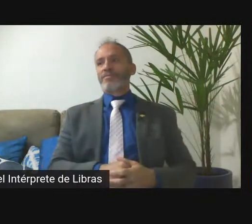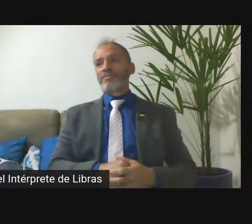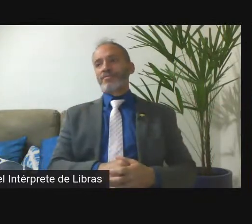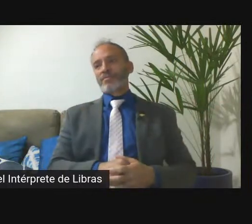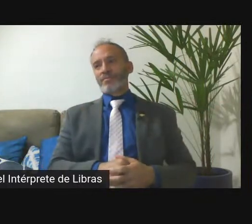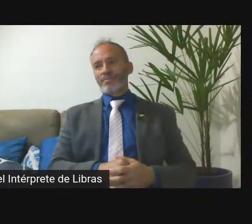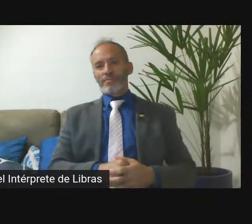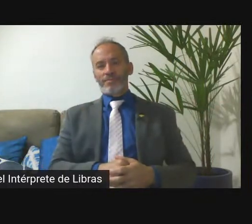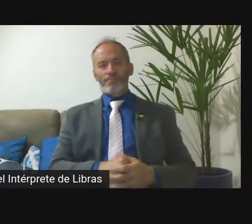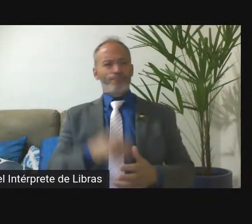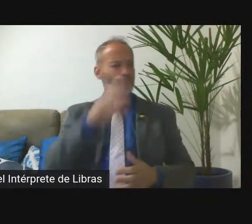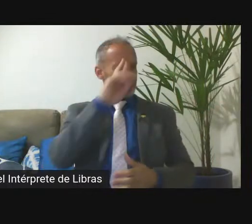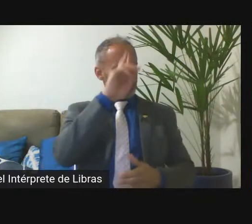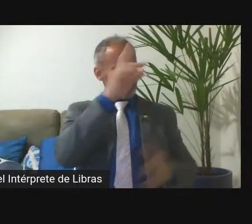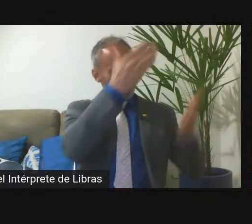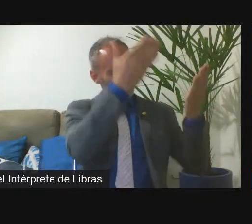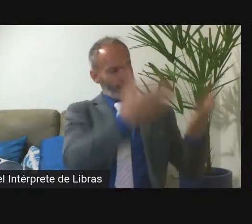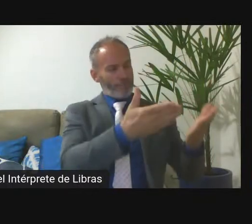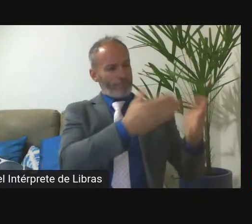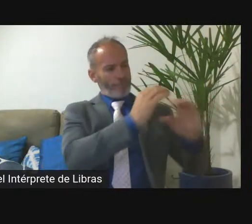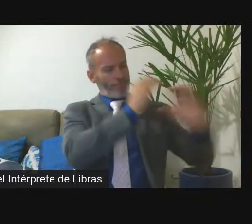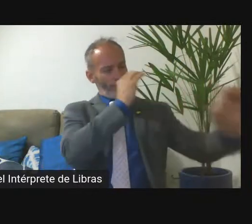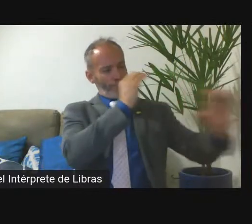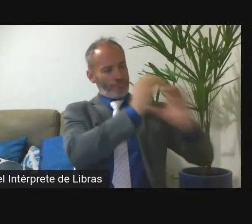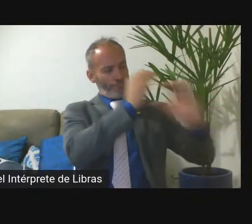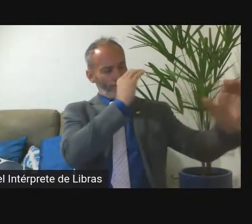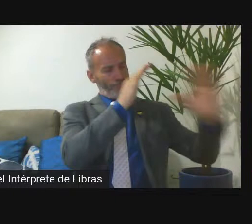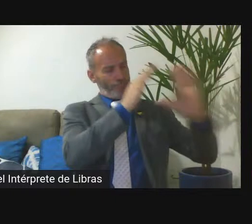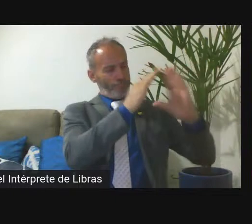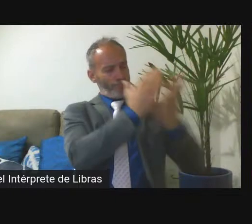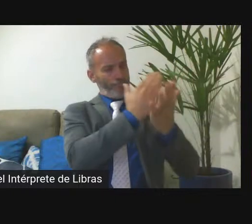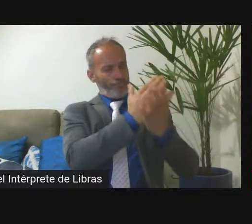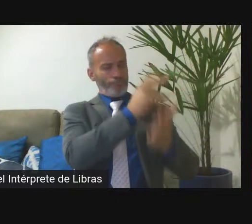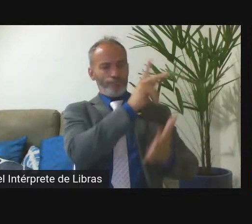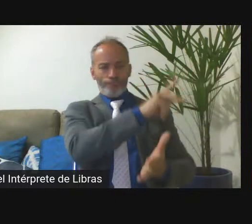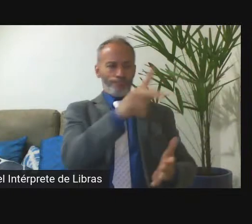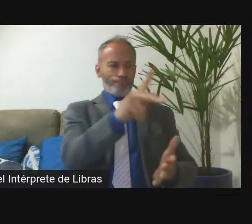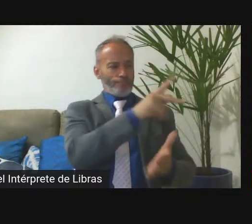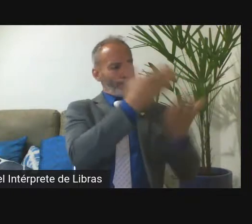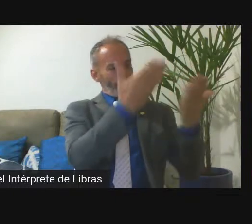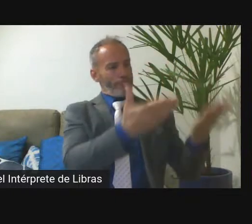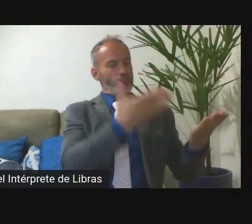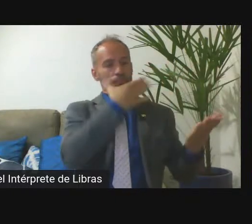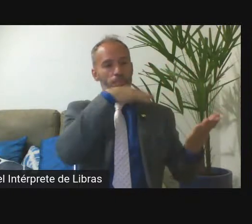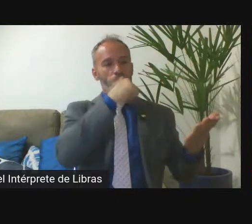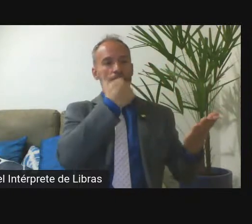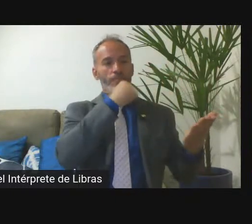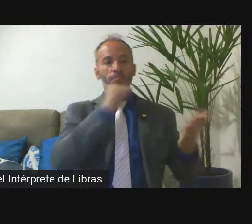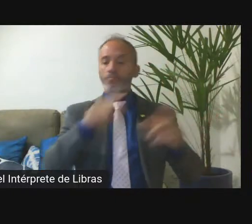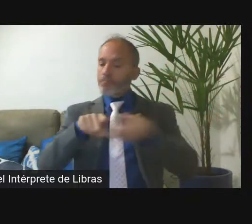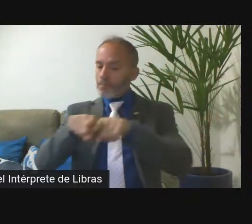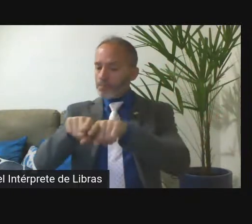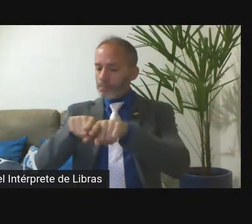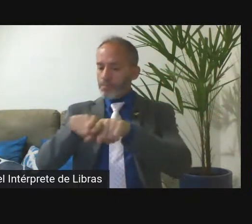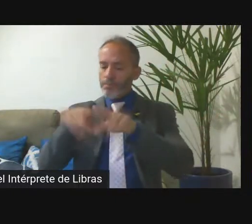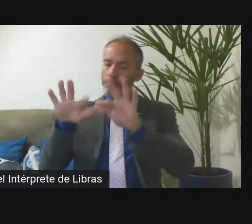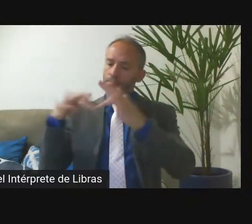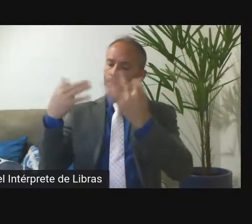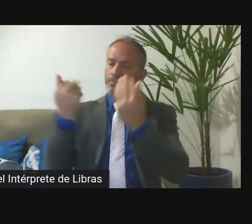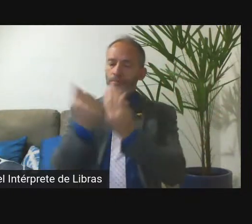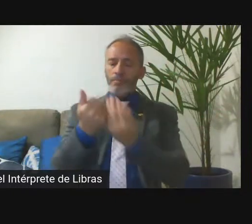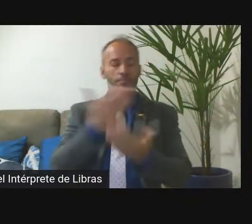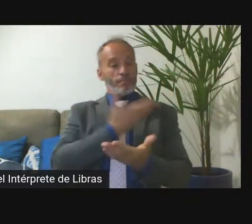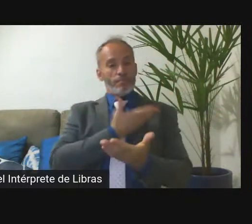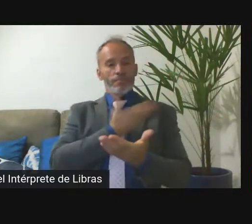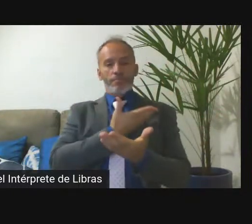Cara diretora da Escola de Engenharia da UFLA, caros professores, pais, irmãos, familiares,